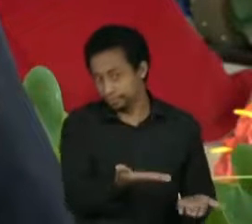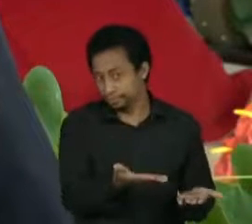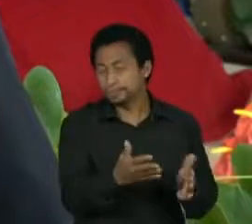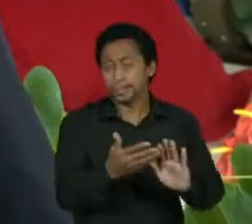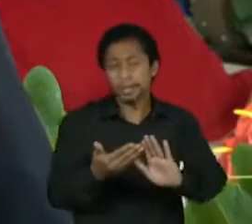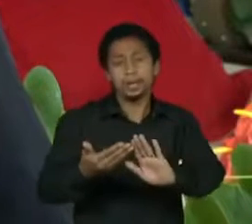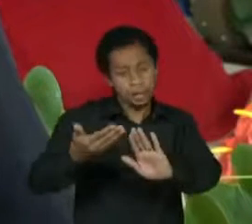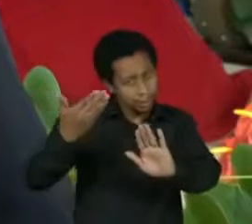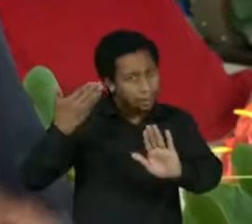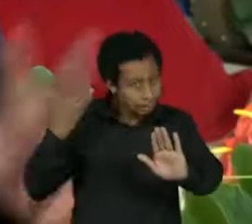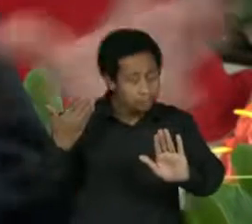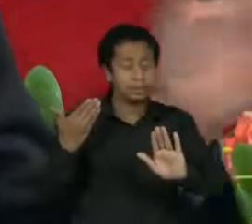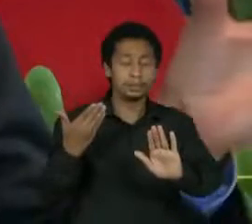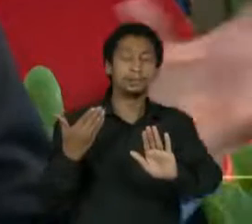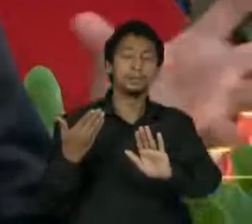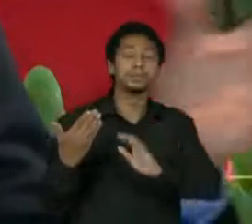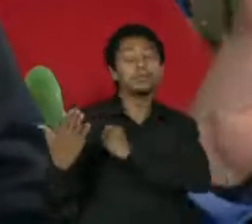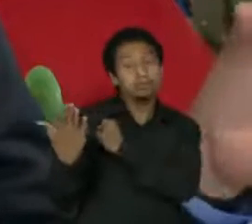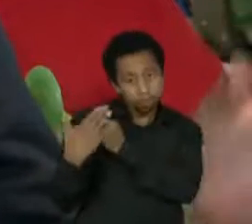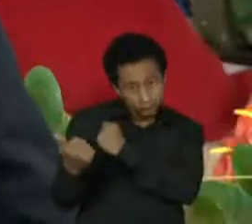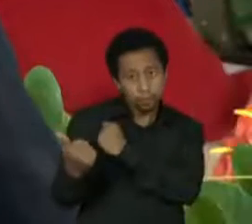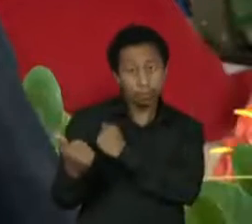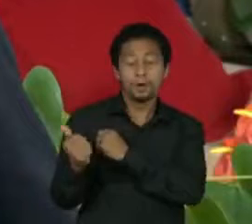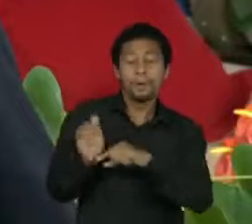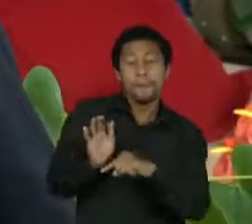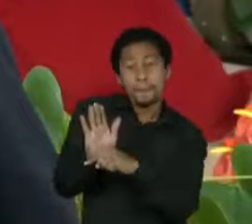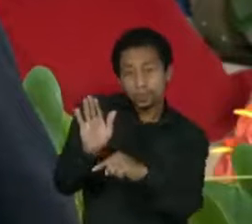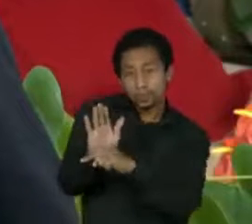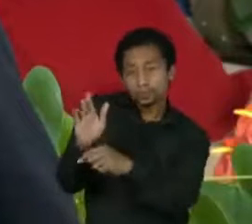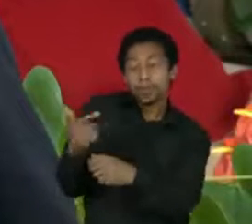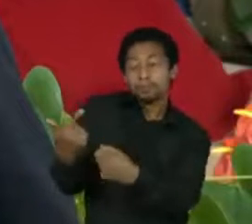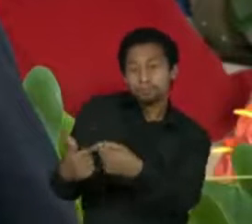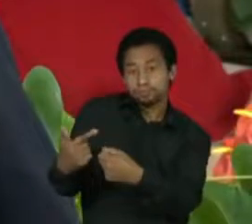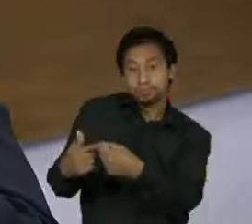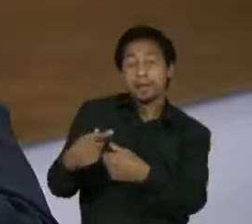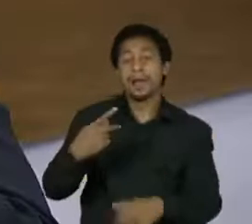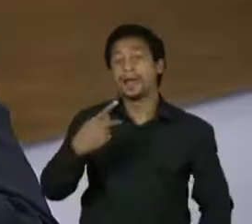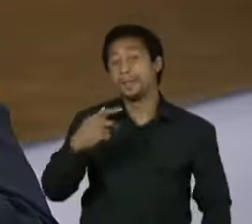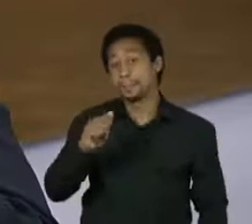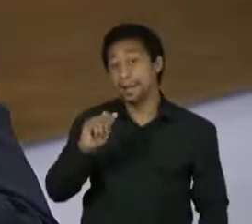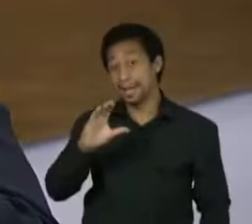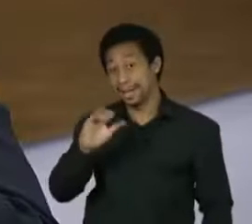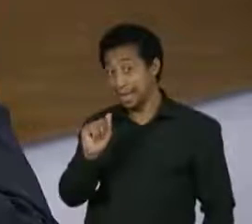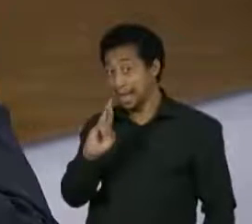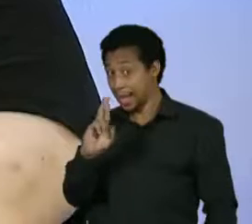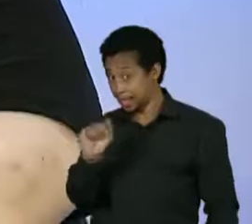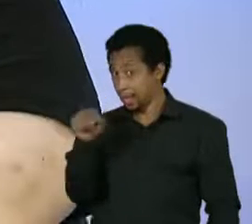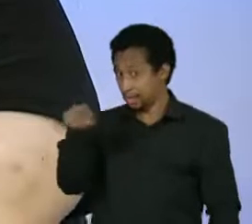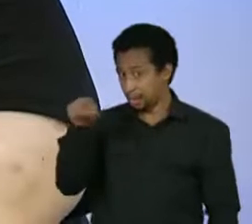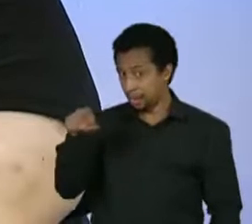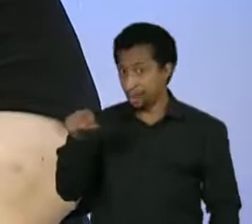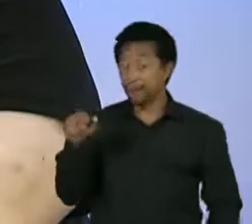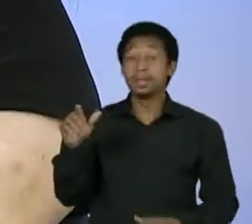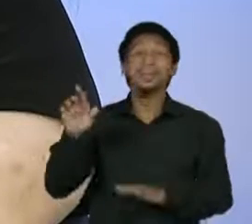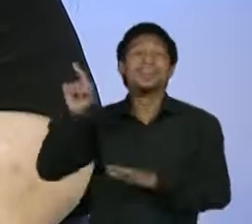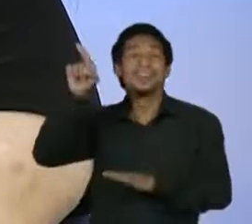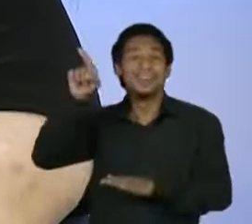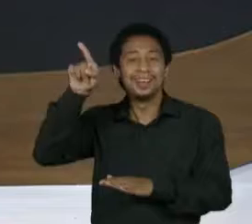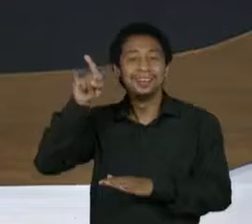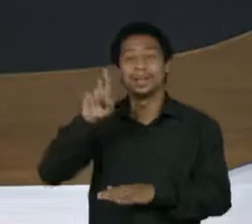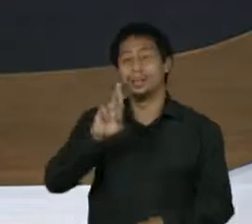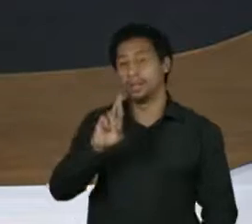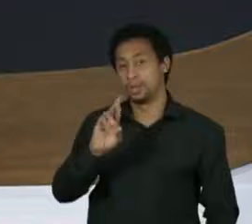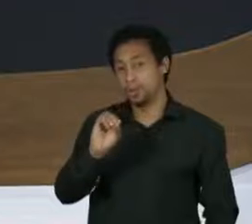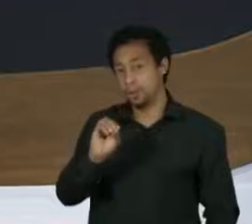um suprimento adicional para o posto de gasolina de Pacaraima, que antes vivia as moscas lá em Roraima, porque